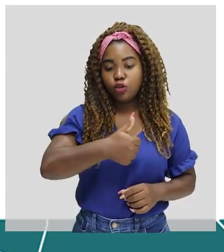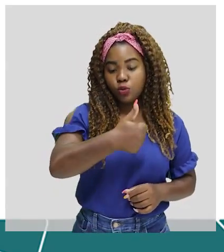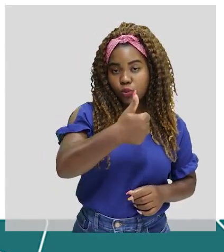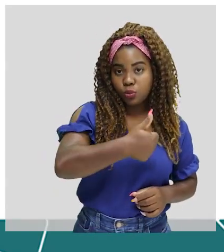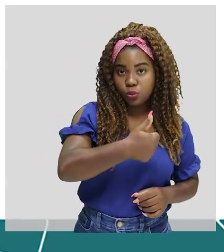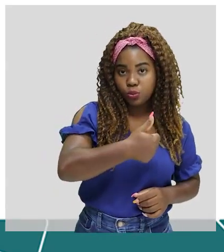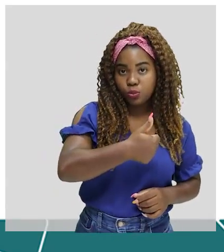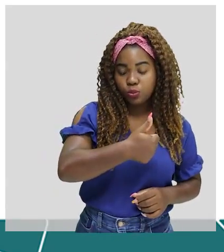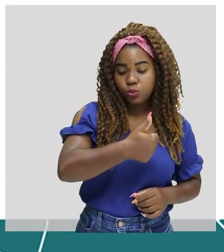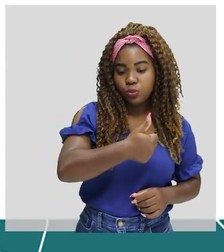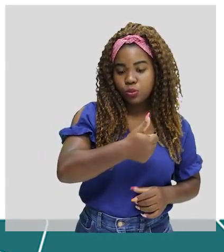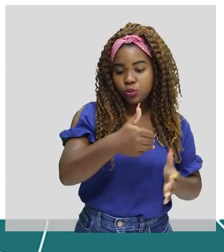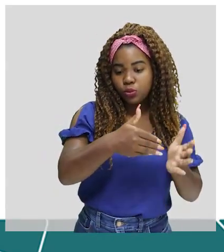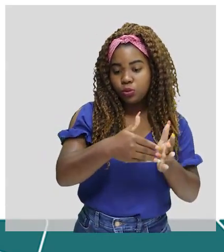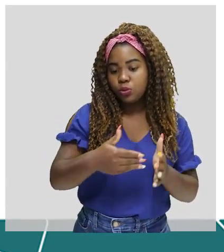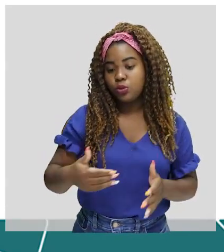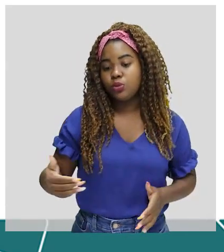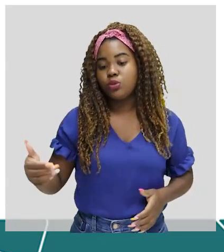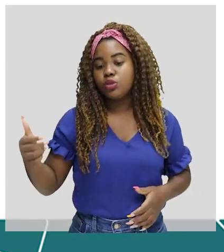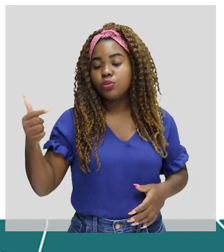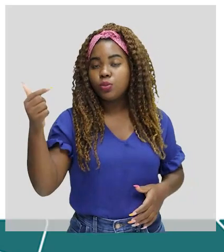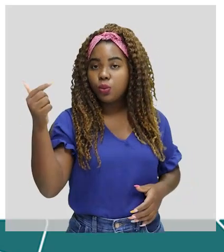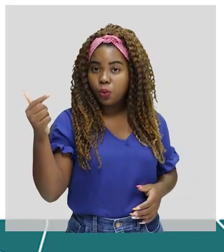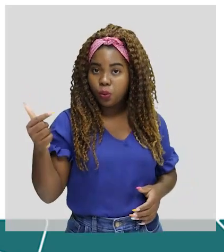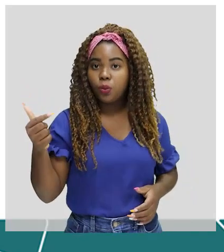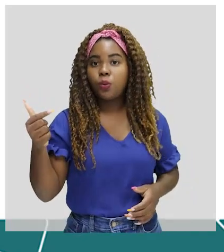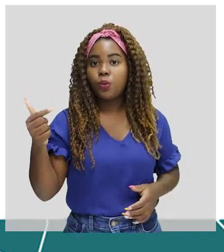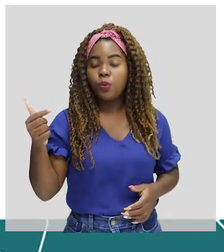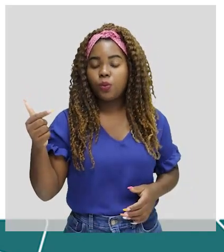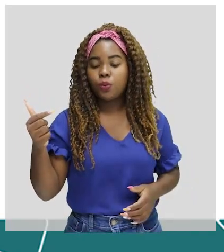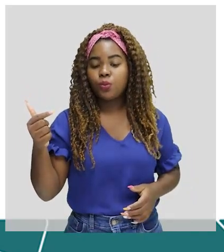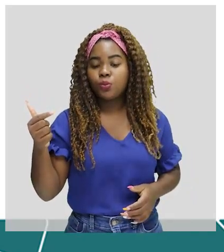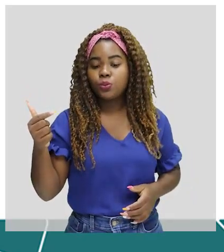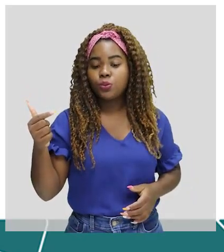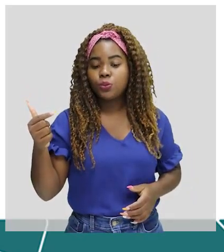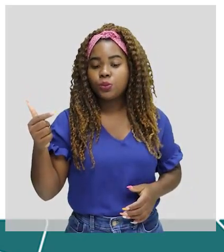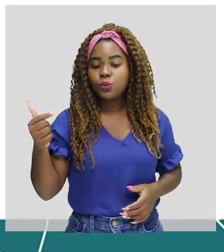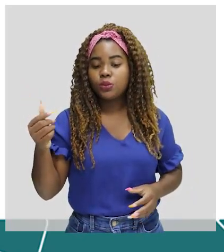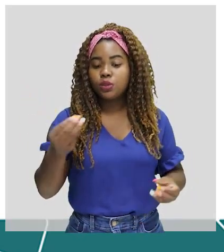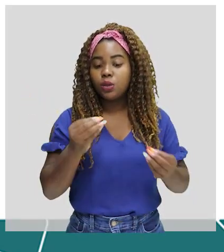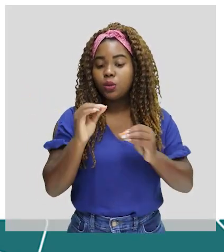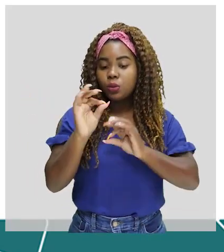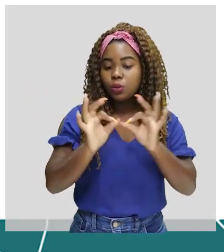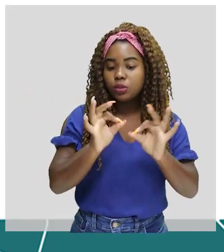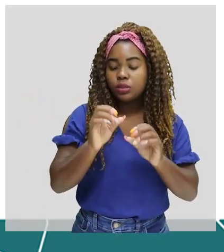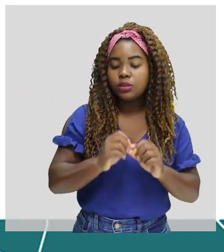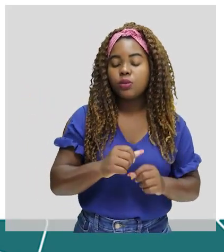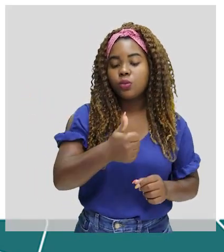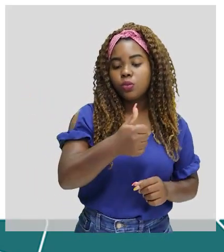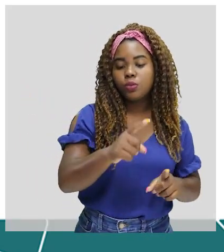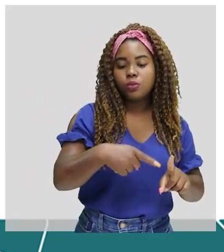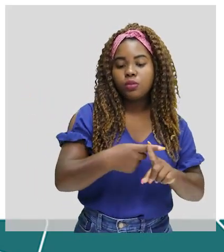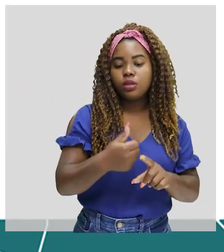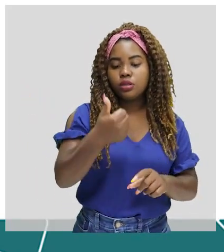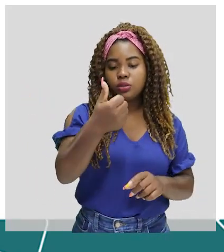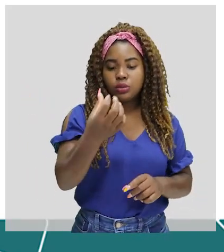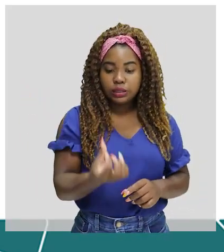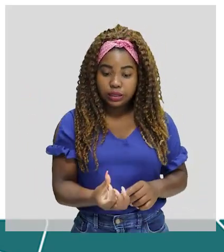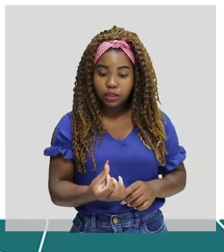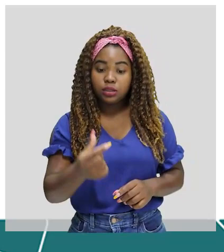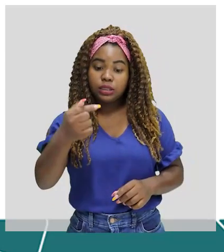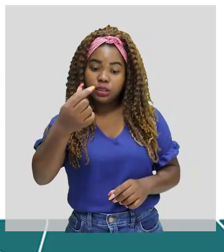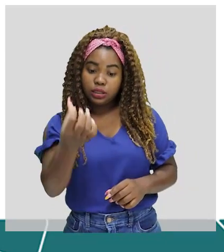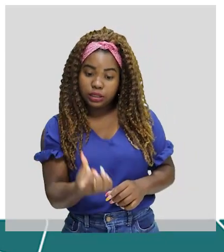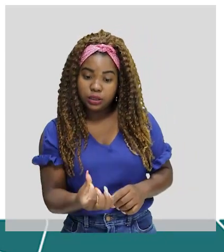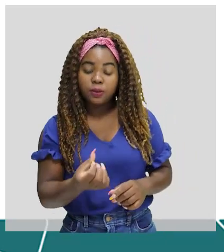termo o 1 e o último termo, o 2, ela é desse jeitinho aqui, ó. 1 mais 1 sexto, 7